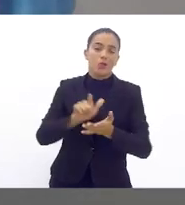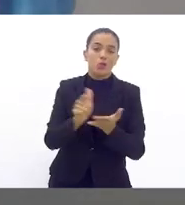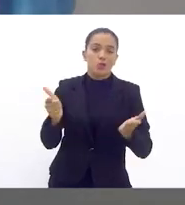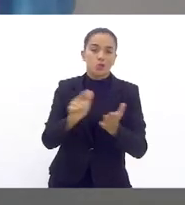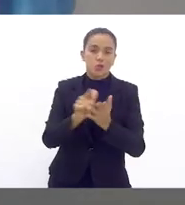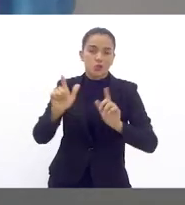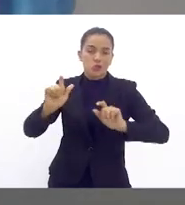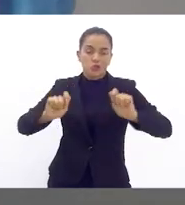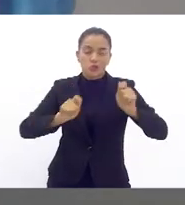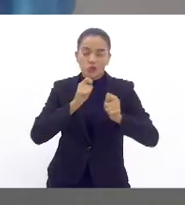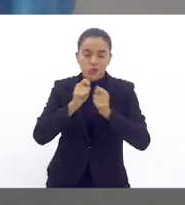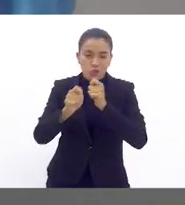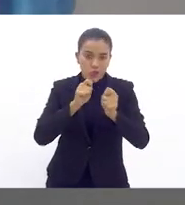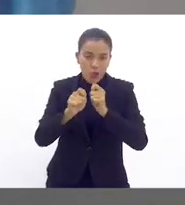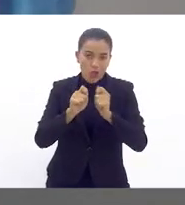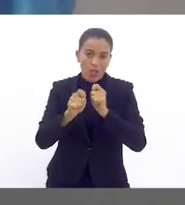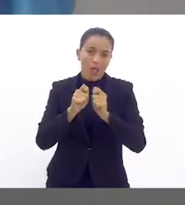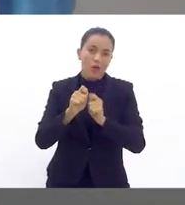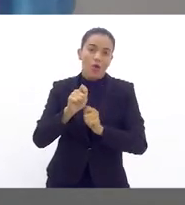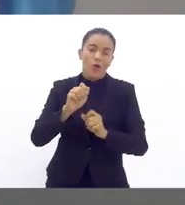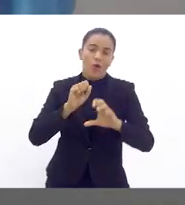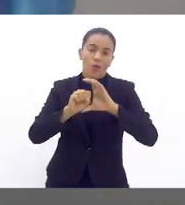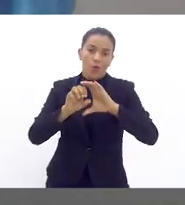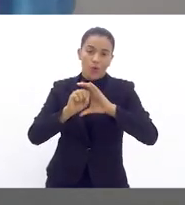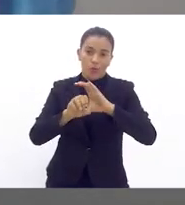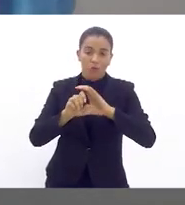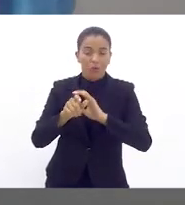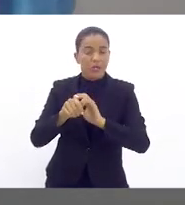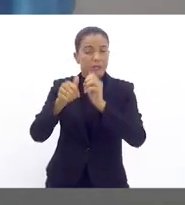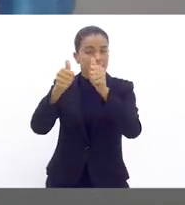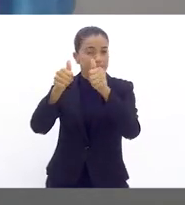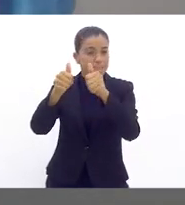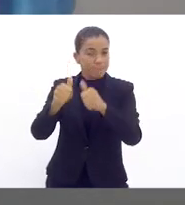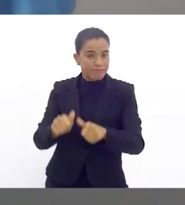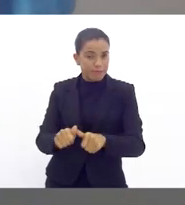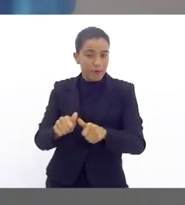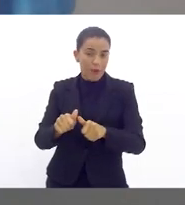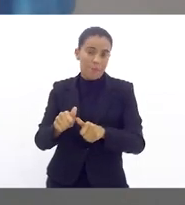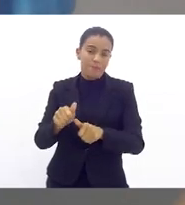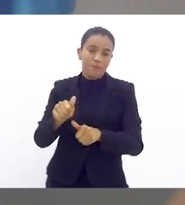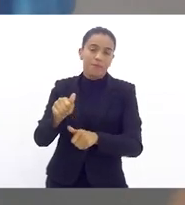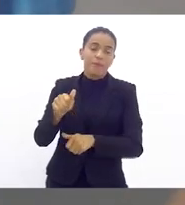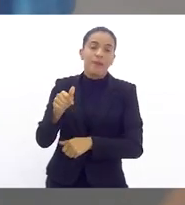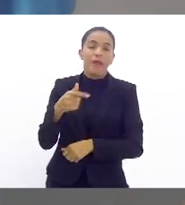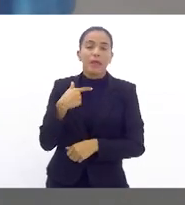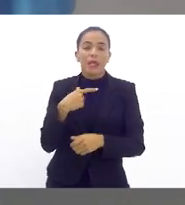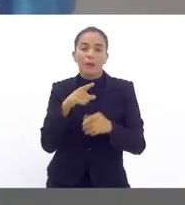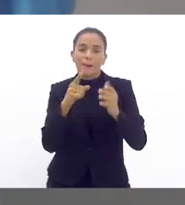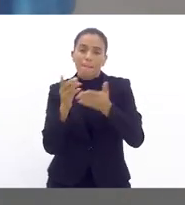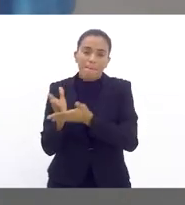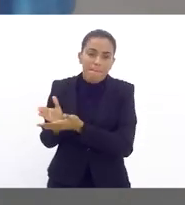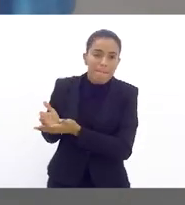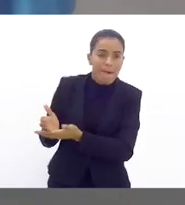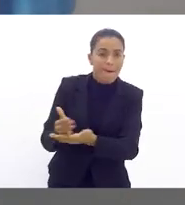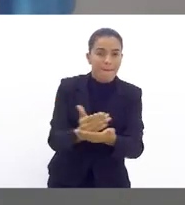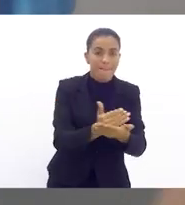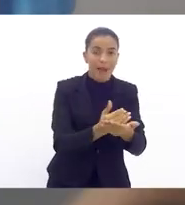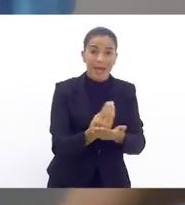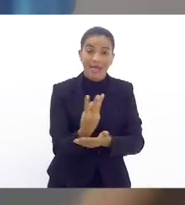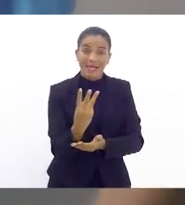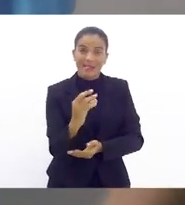efetuada pelo professor Gandhi Giordano, que analisou cerca de 30 amostras de garrafinhas de